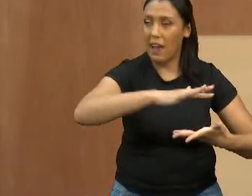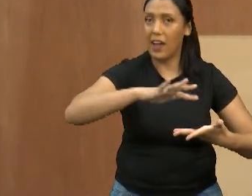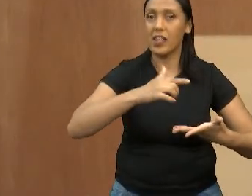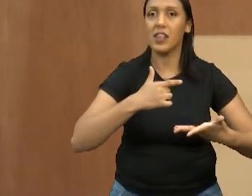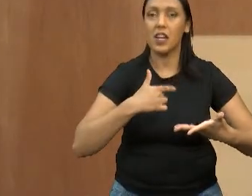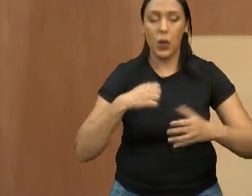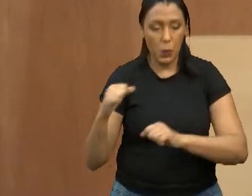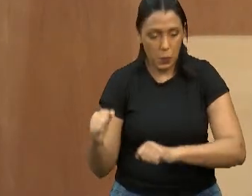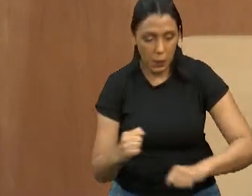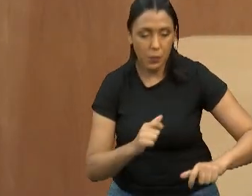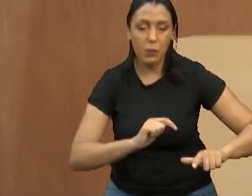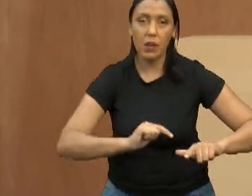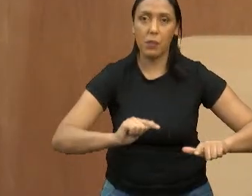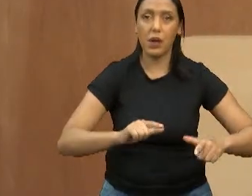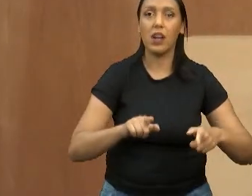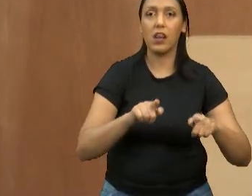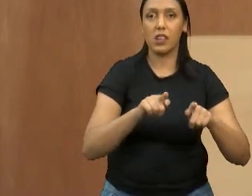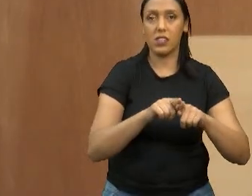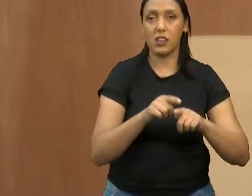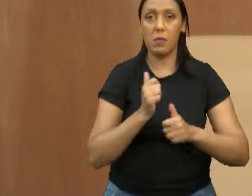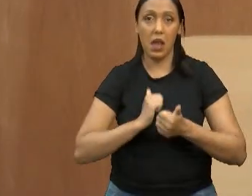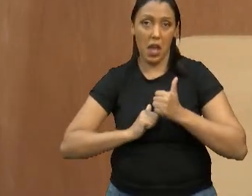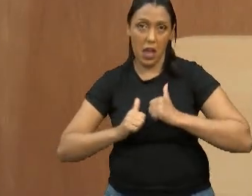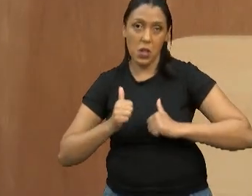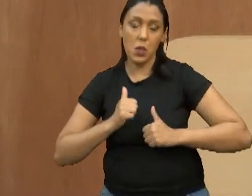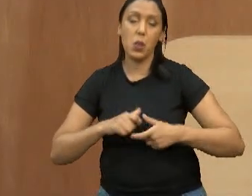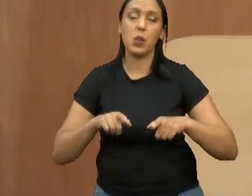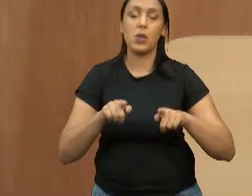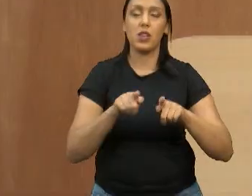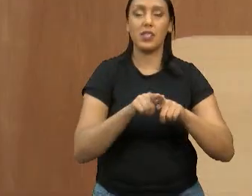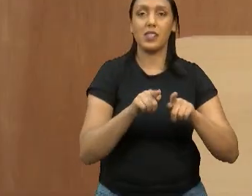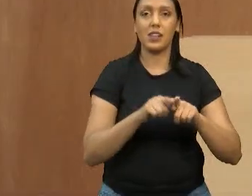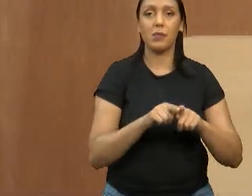alguém apaixonado pela arte.